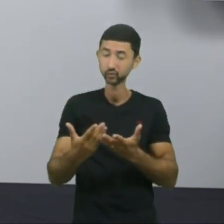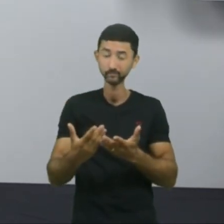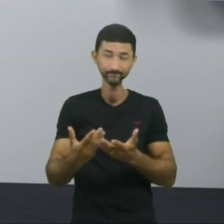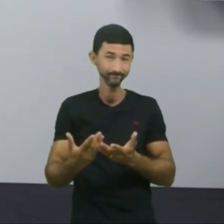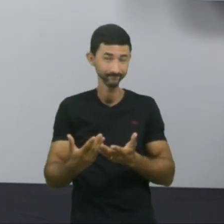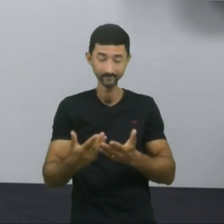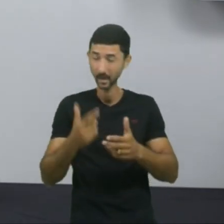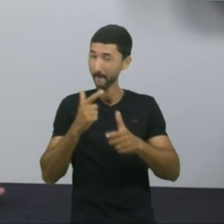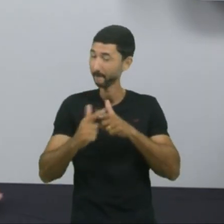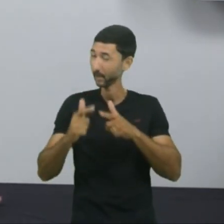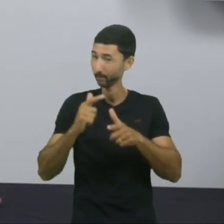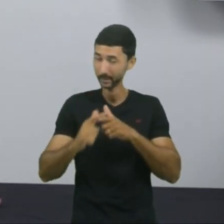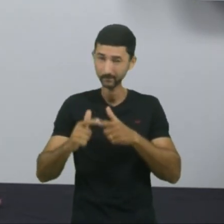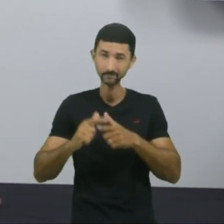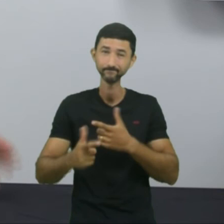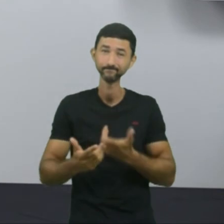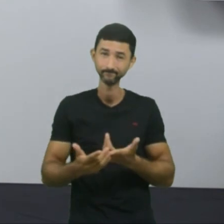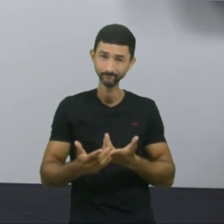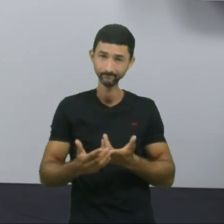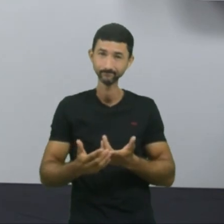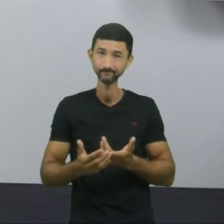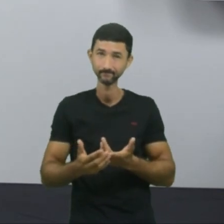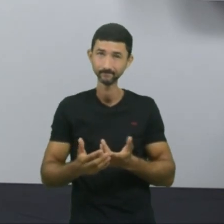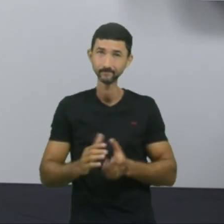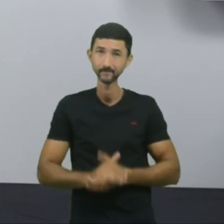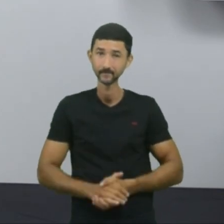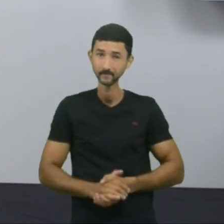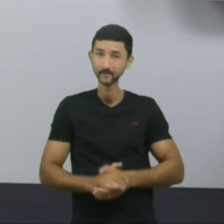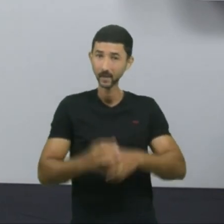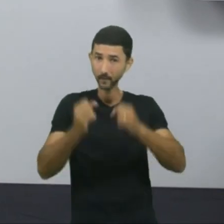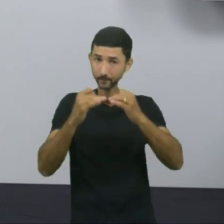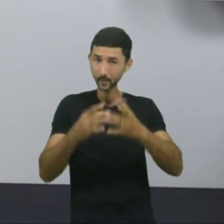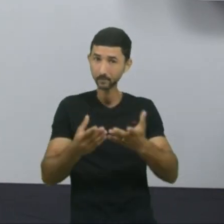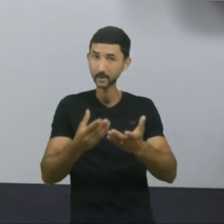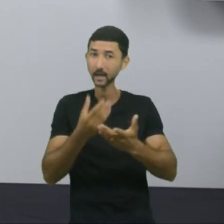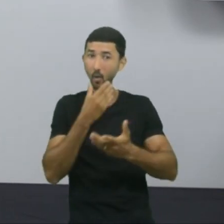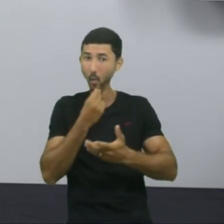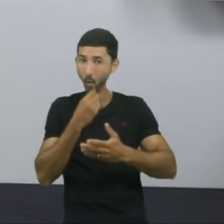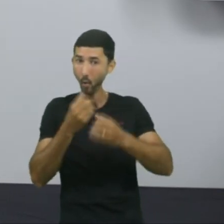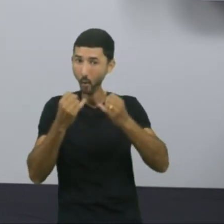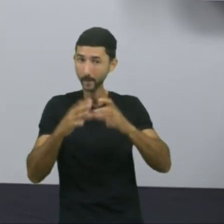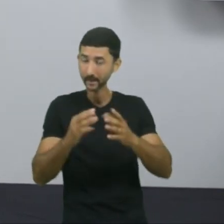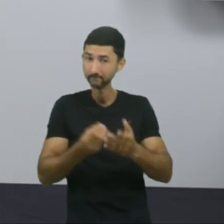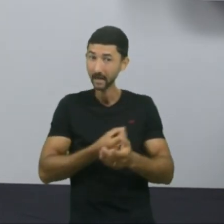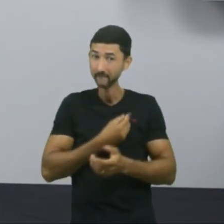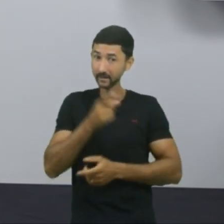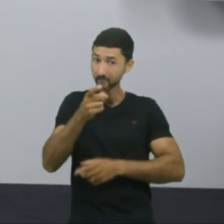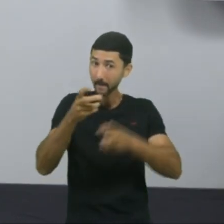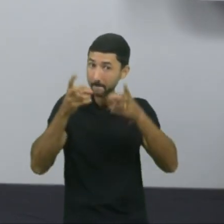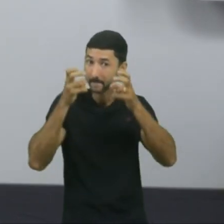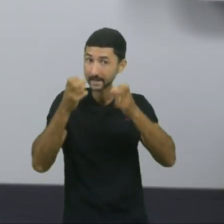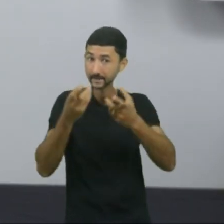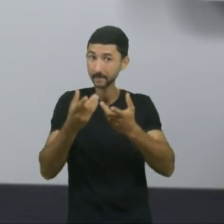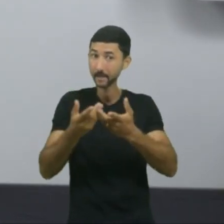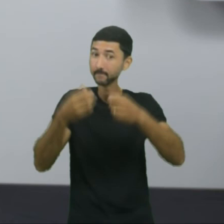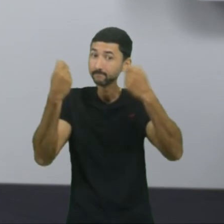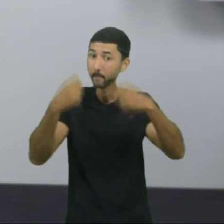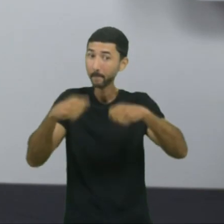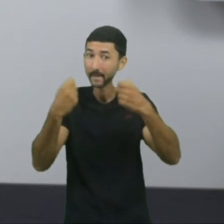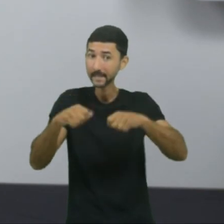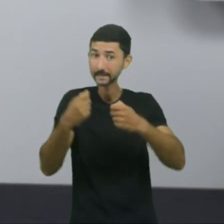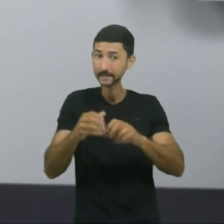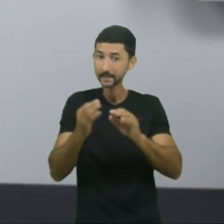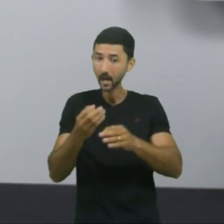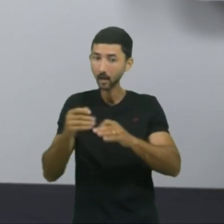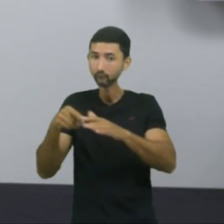a situação ia ser um caos. Eu trouxe essa situação de Pedro para você perceber a necessidade